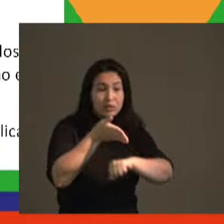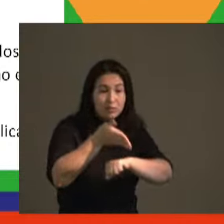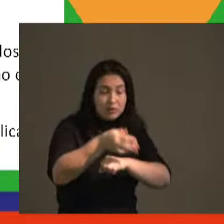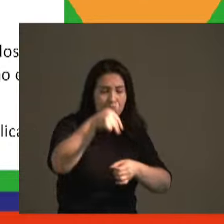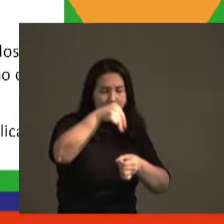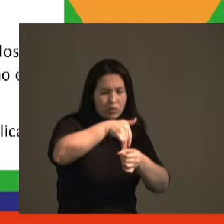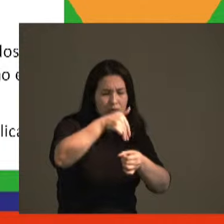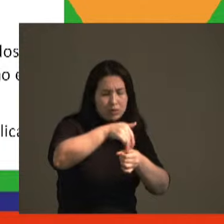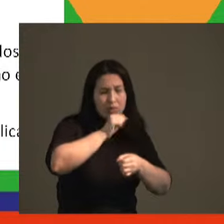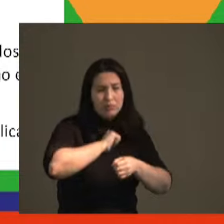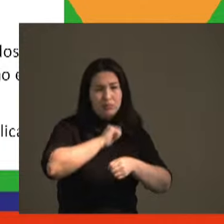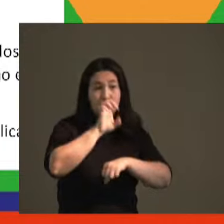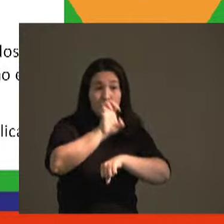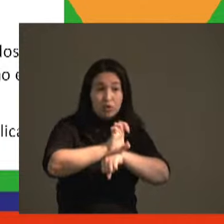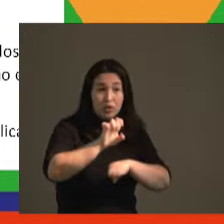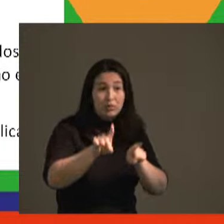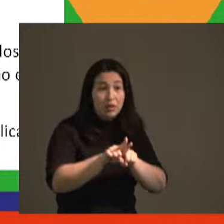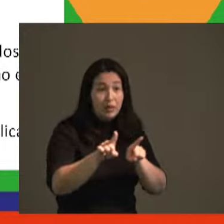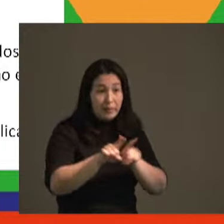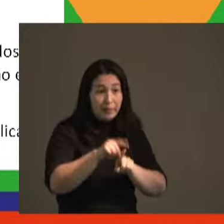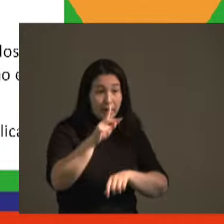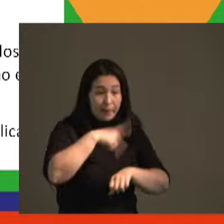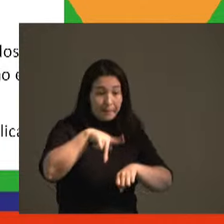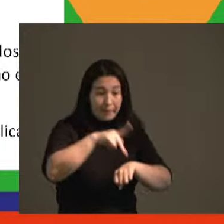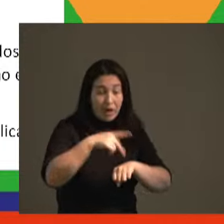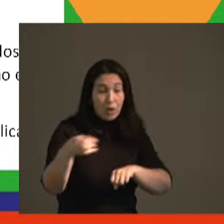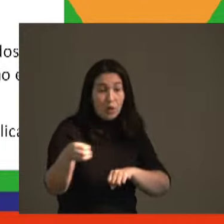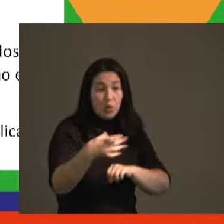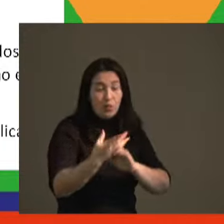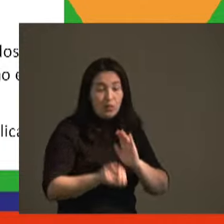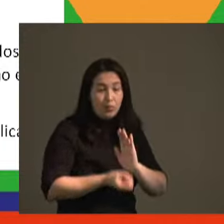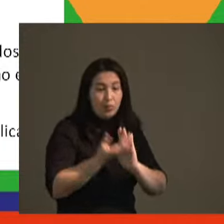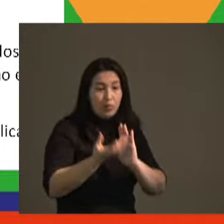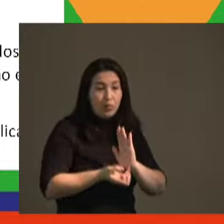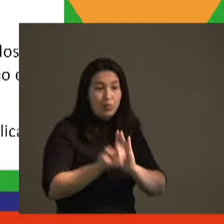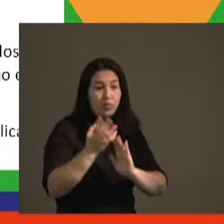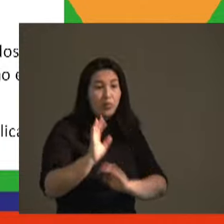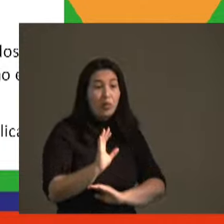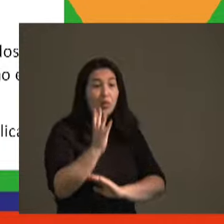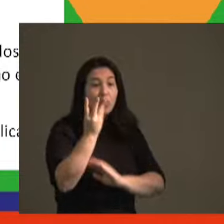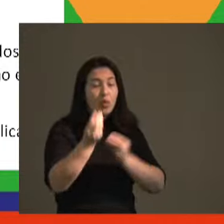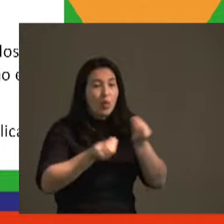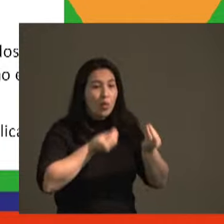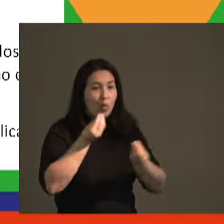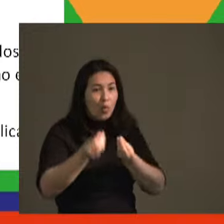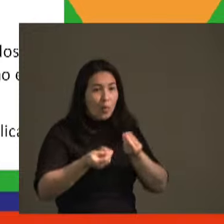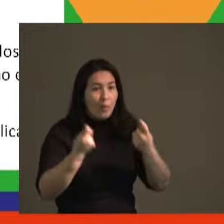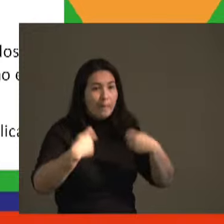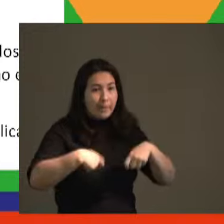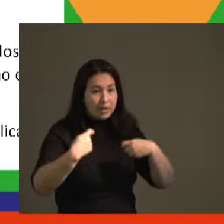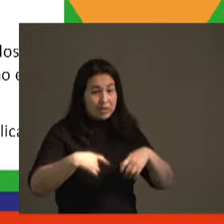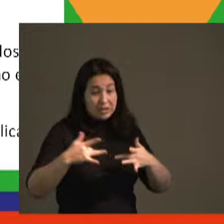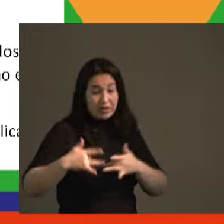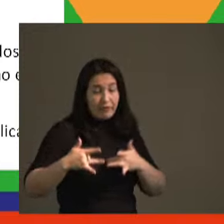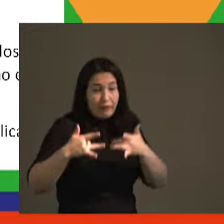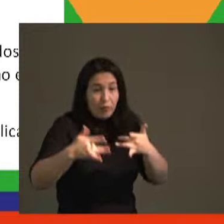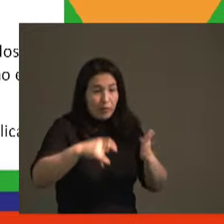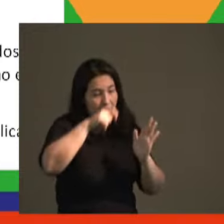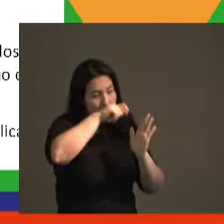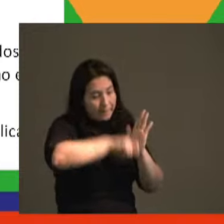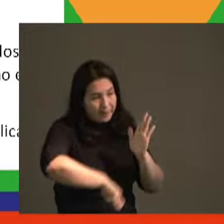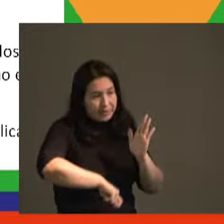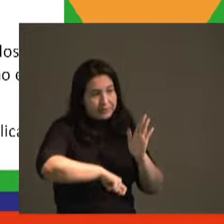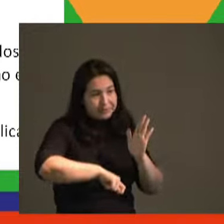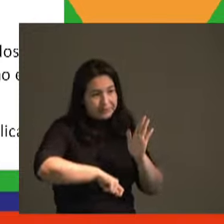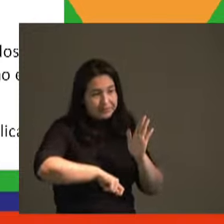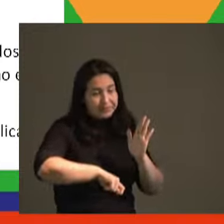municípios, dos estados e do Distrito Federal no Novo Viver Sem Limite ocorrerá por meio de termo de adesão voluntária, que será